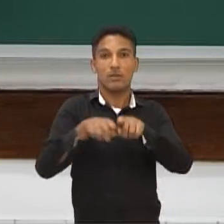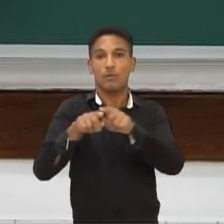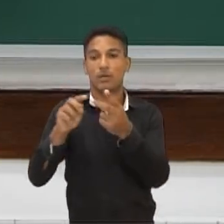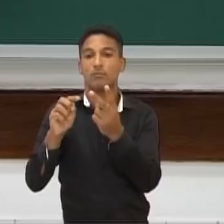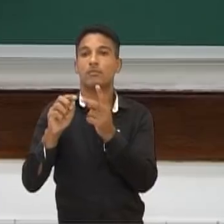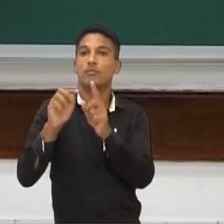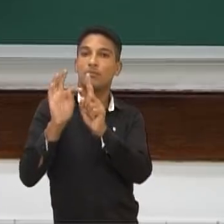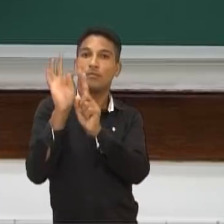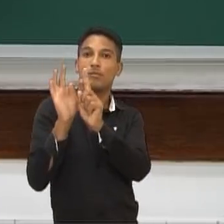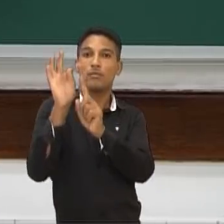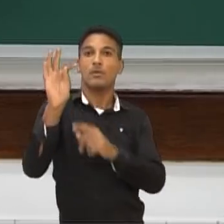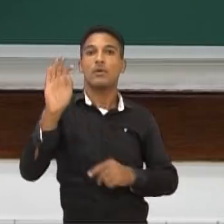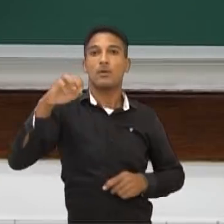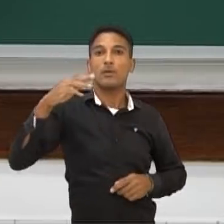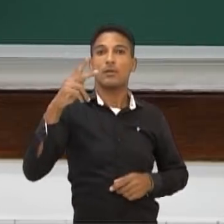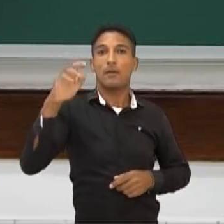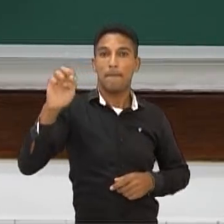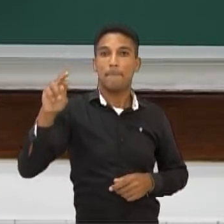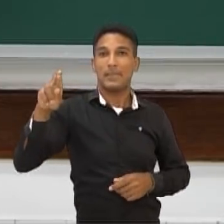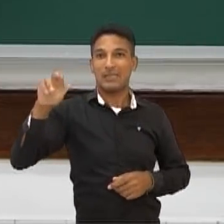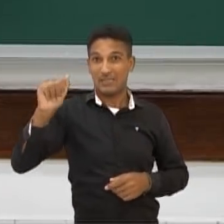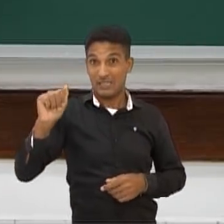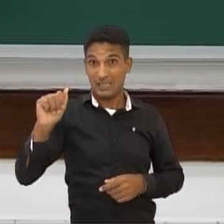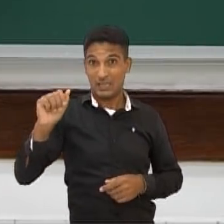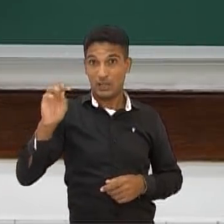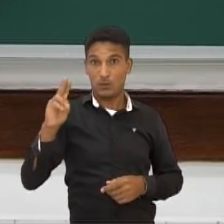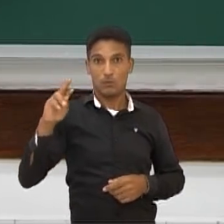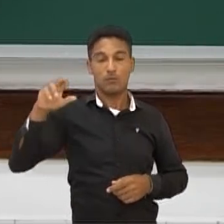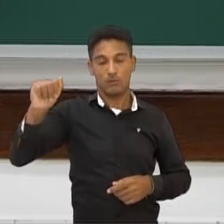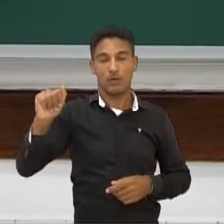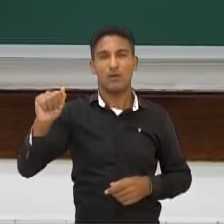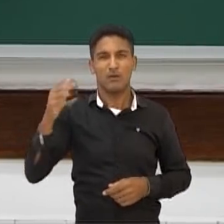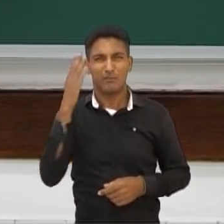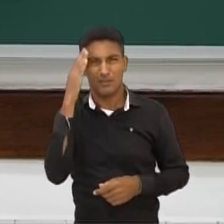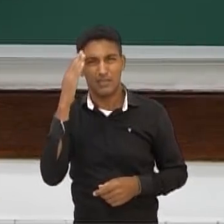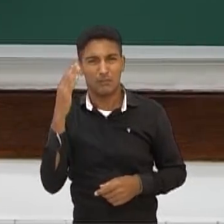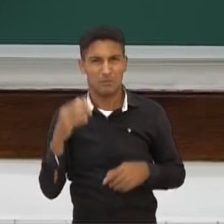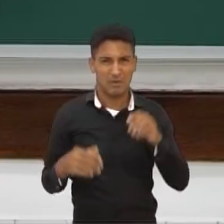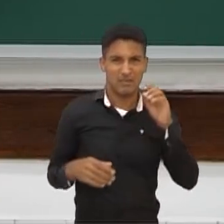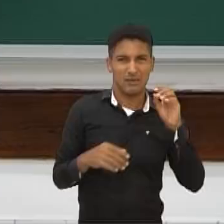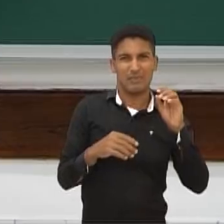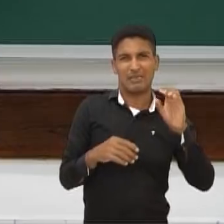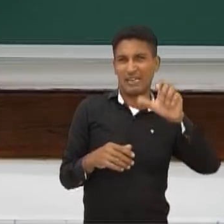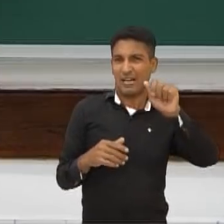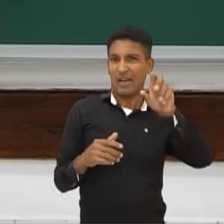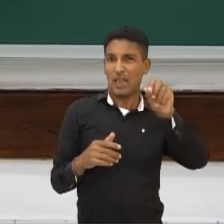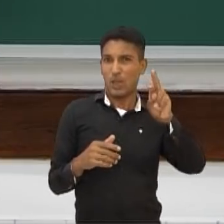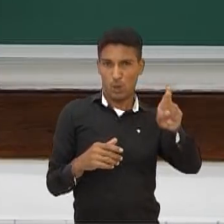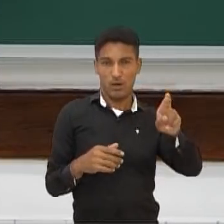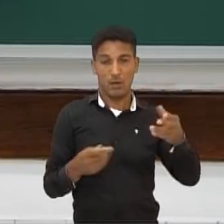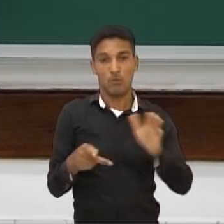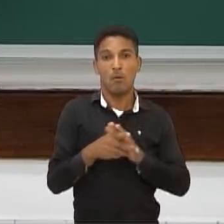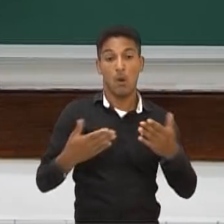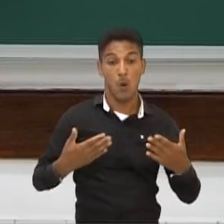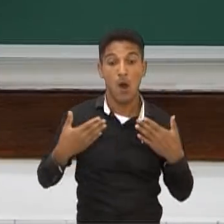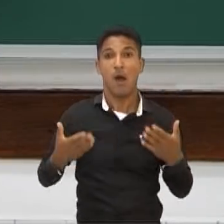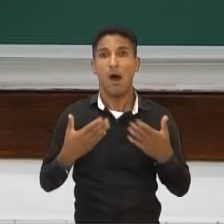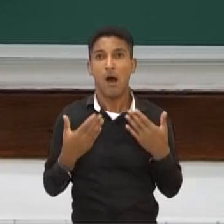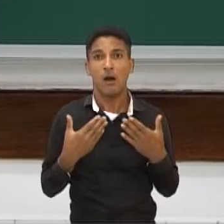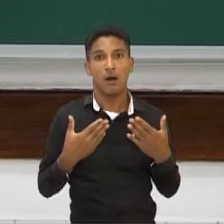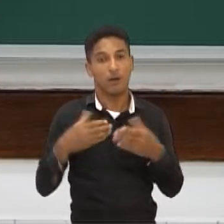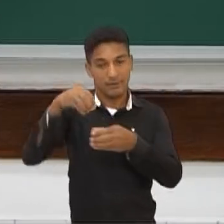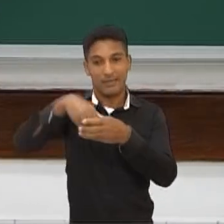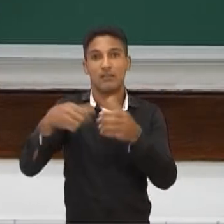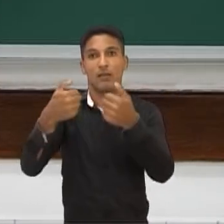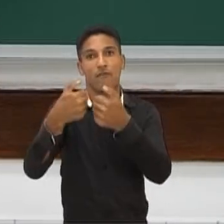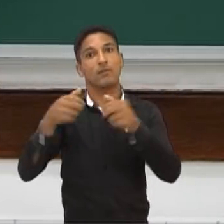associamos calor com o fato de estar quente ou não. Só que, pessoal, esse é um conceito errado. Tá? O conceito do cotidiano nem sempre